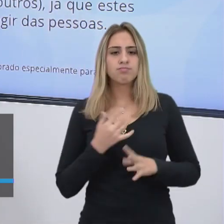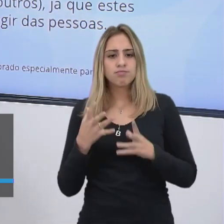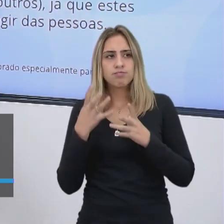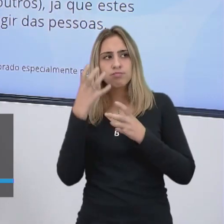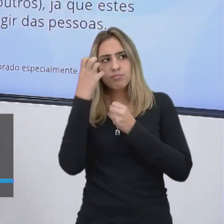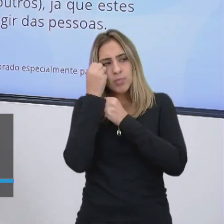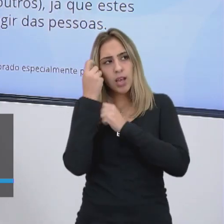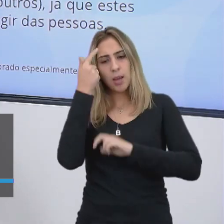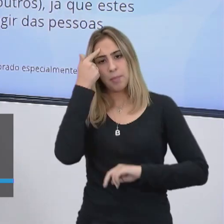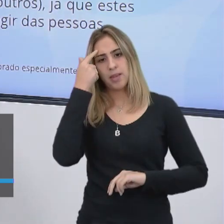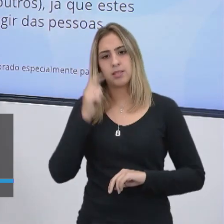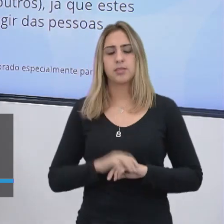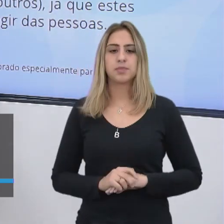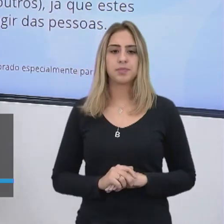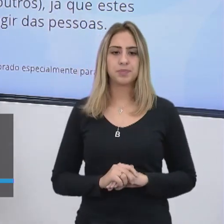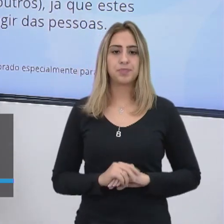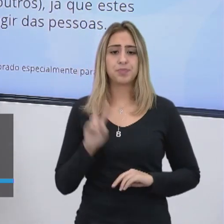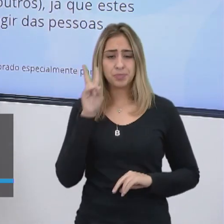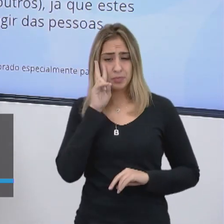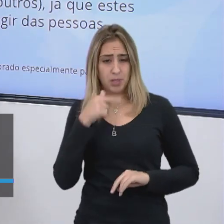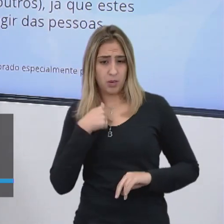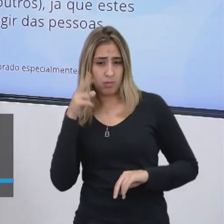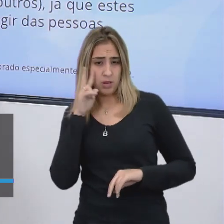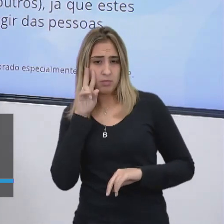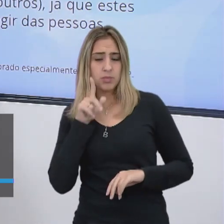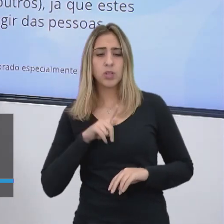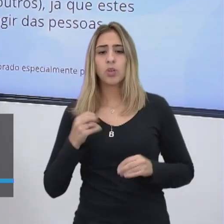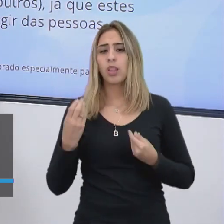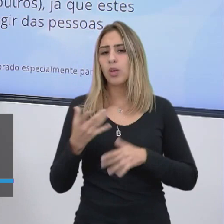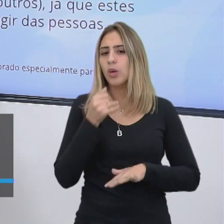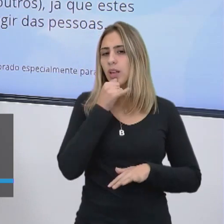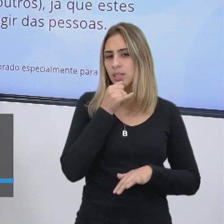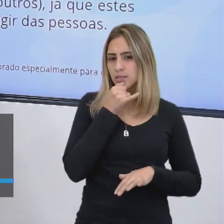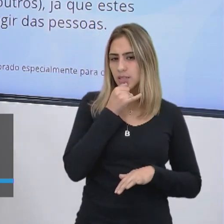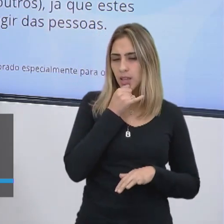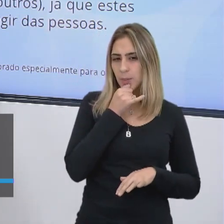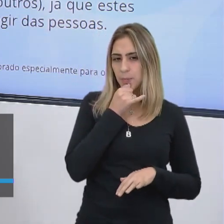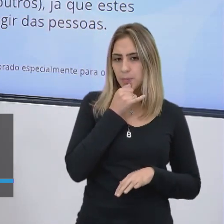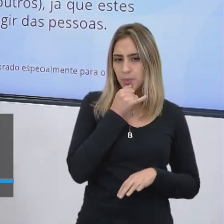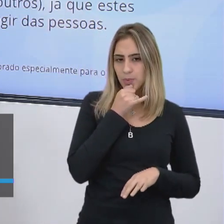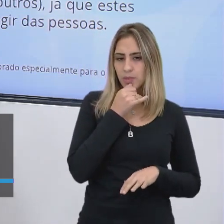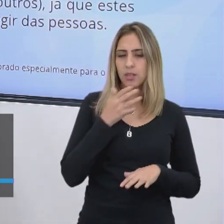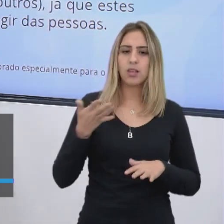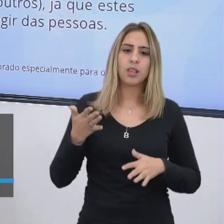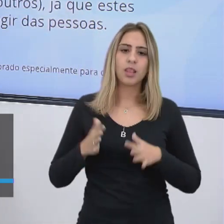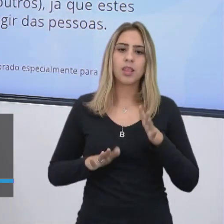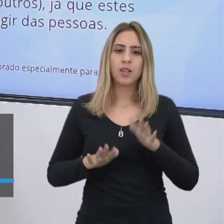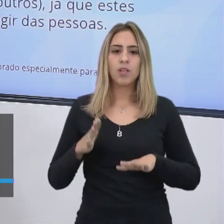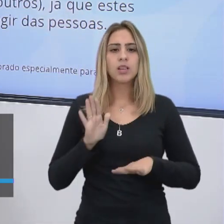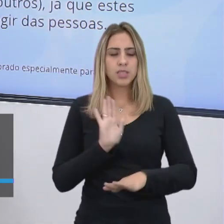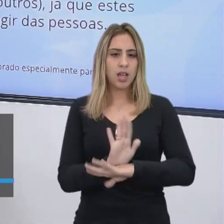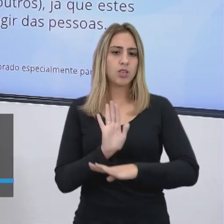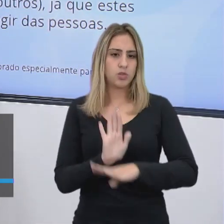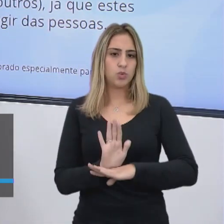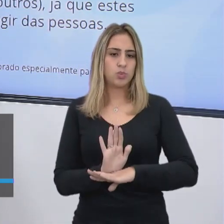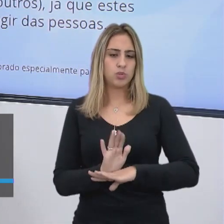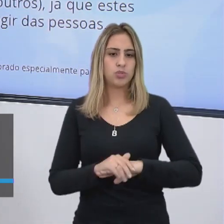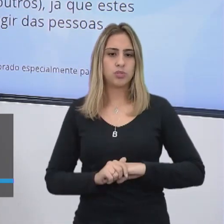absorve. Pelo que eu me lembre, eu dei um exemplo que eu acho que talvez ajude, né? Que é a questão